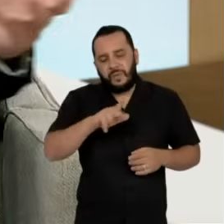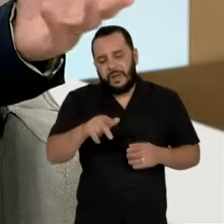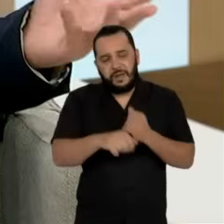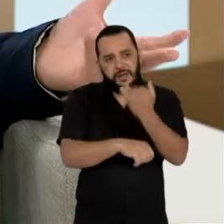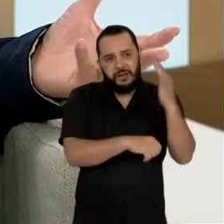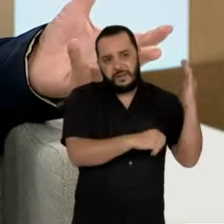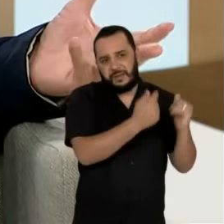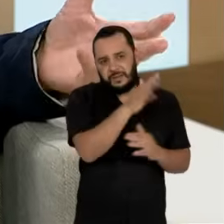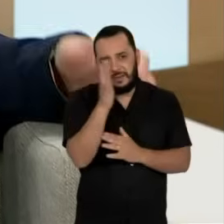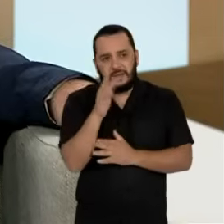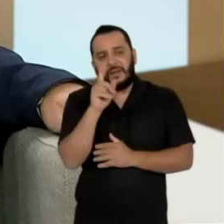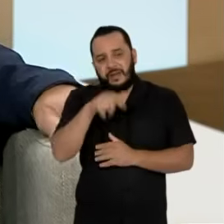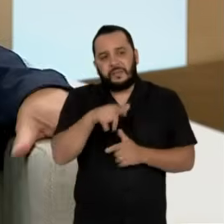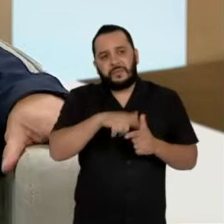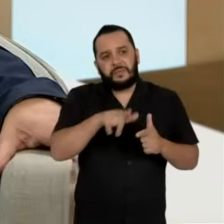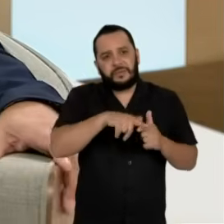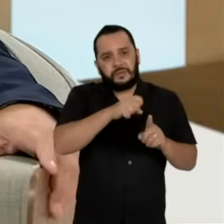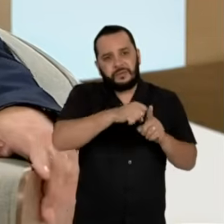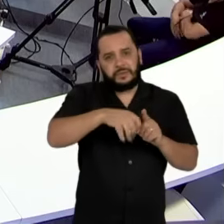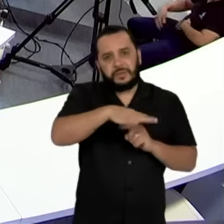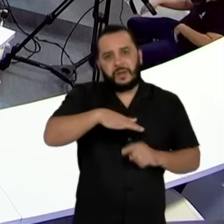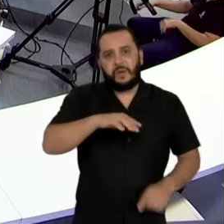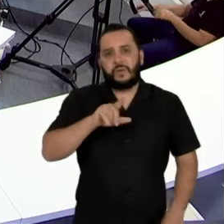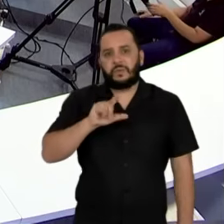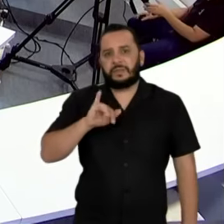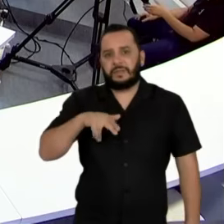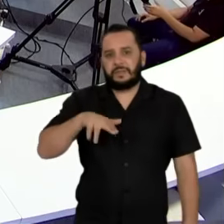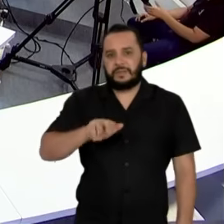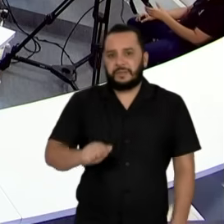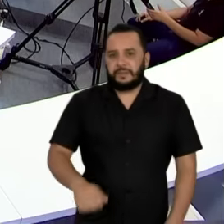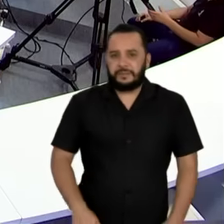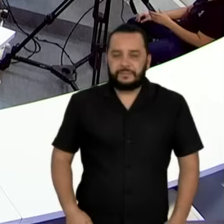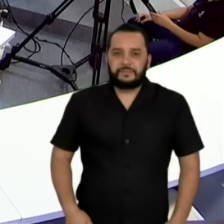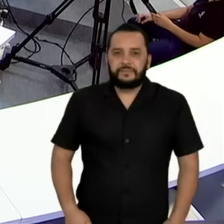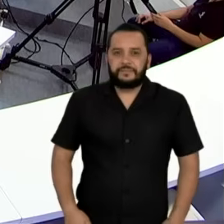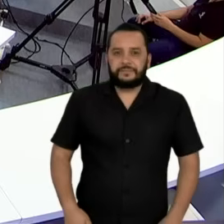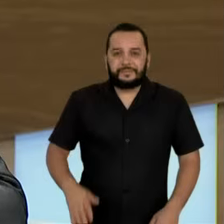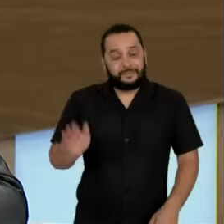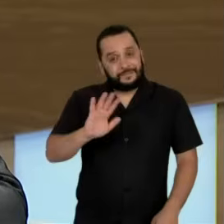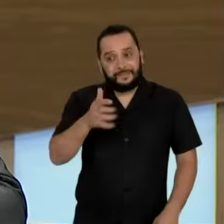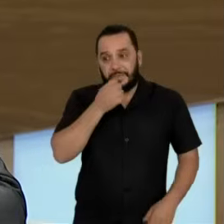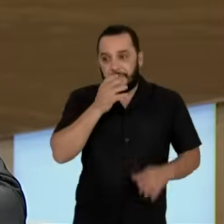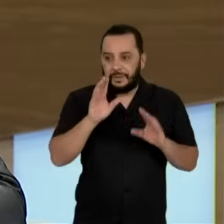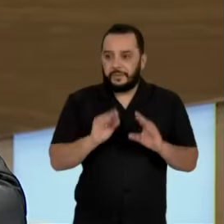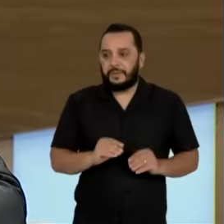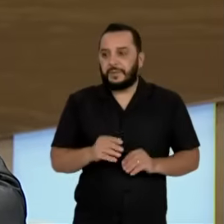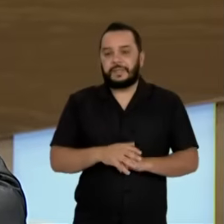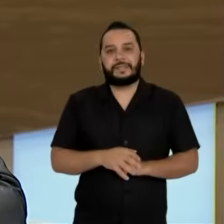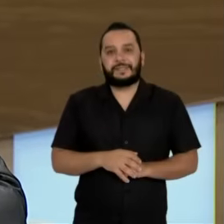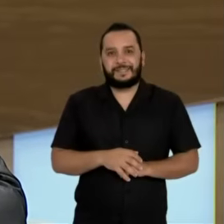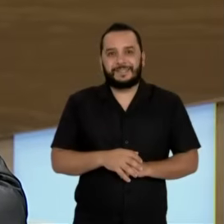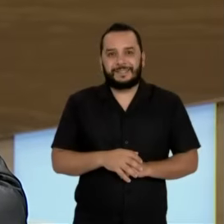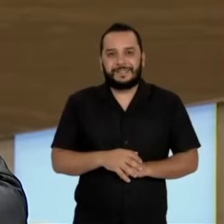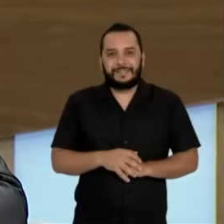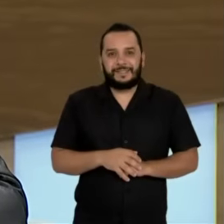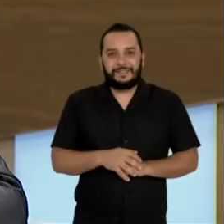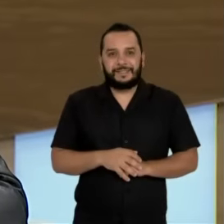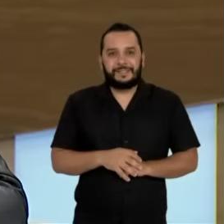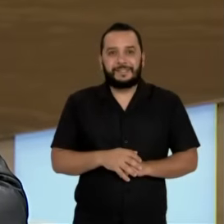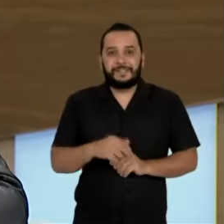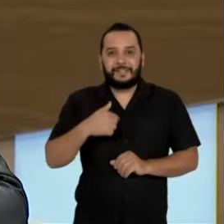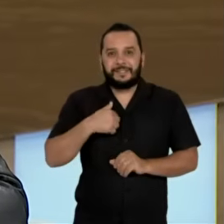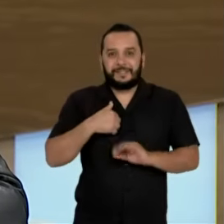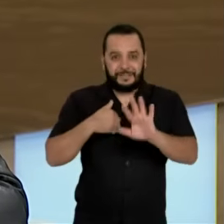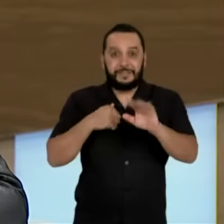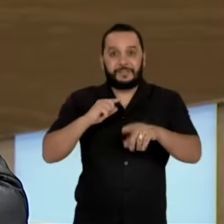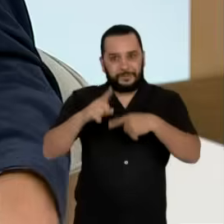questão social muito grave, né? Luciana Garbim, por favor, bem-vinda. Oi, boa noite. Doutor Eugênio, eu ainda não acabei, Marcelo. A